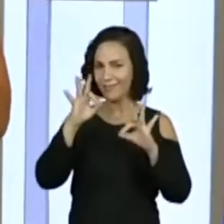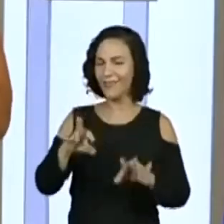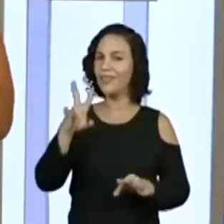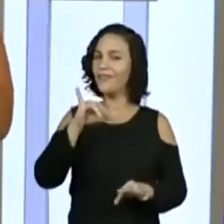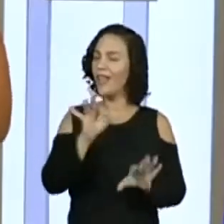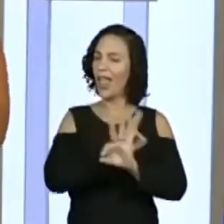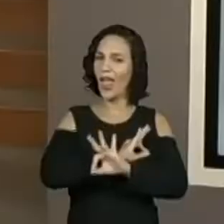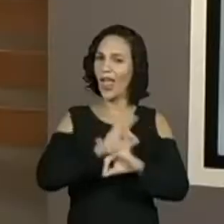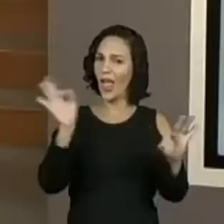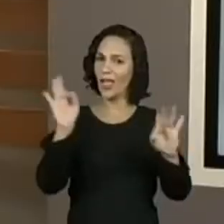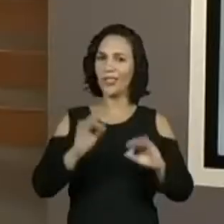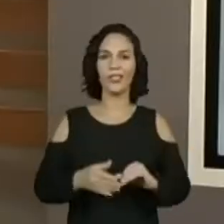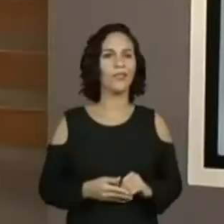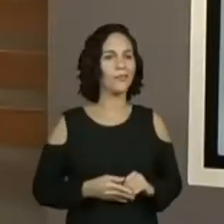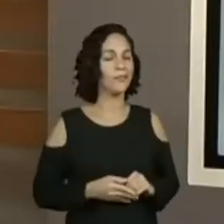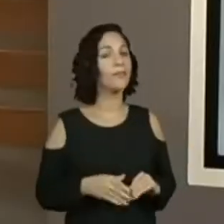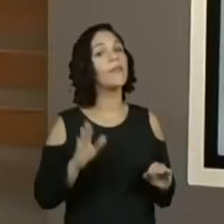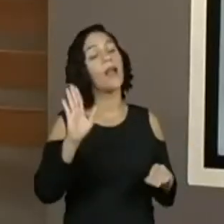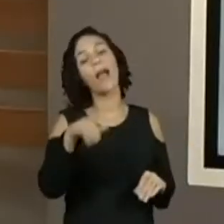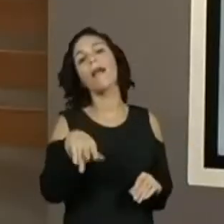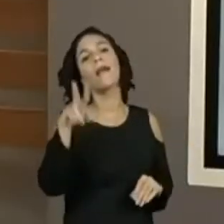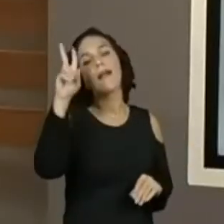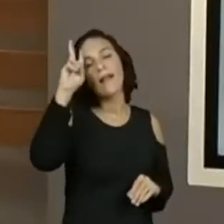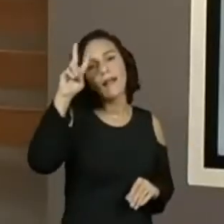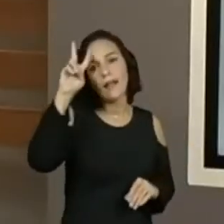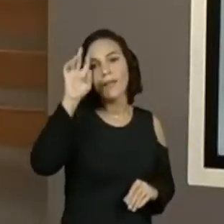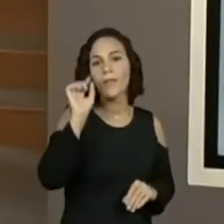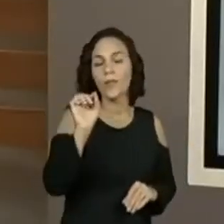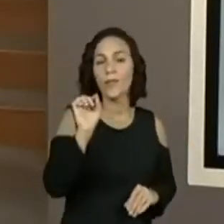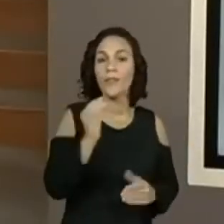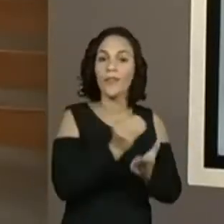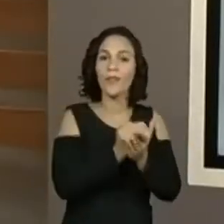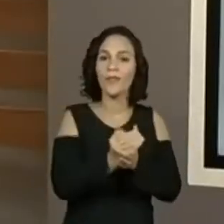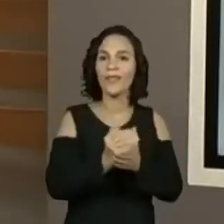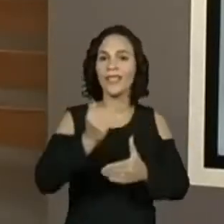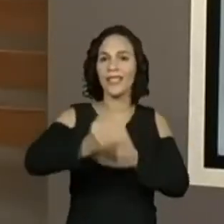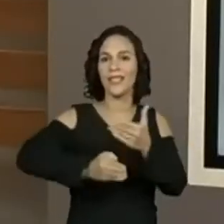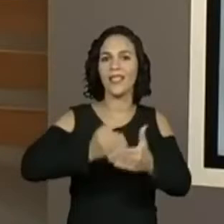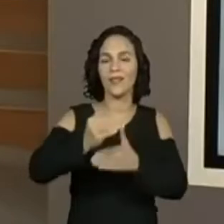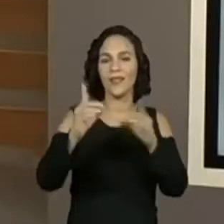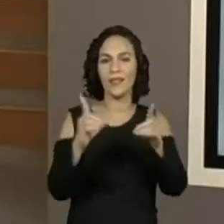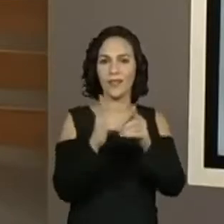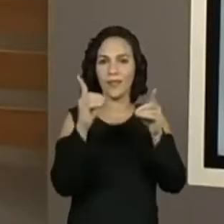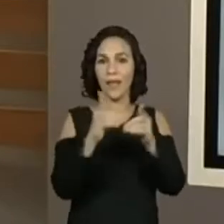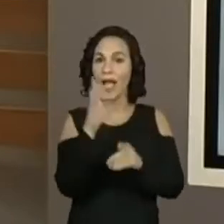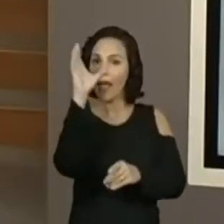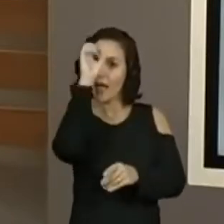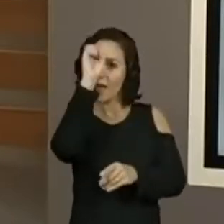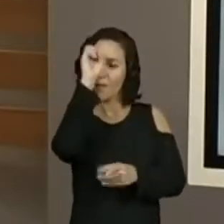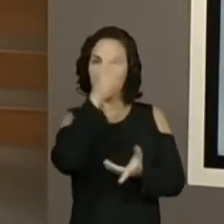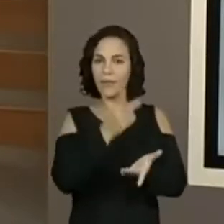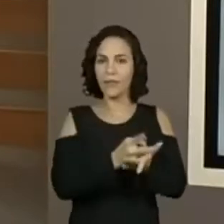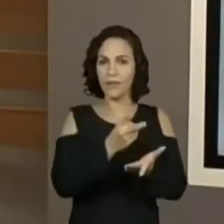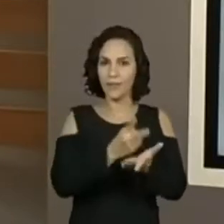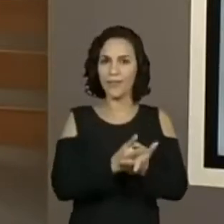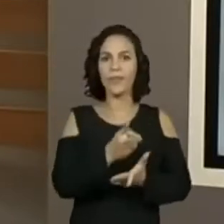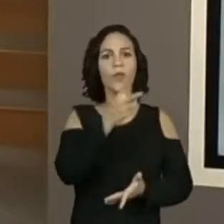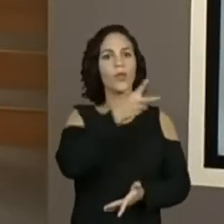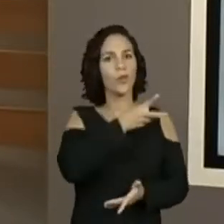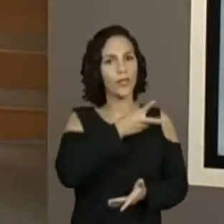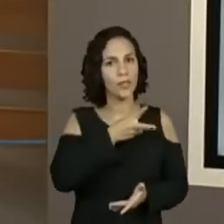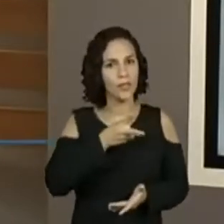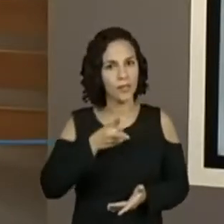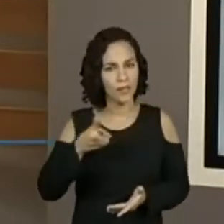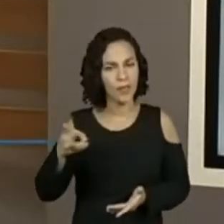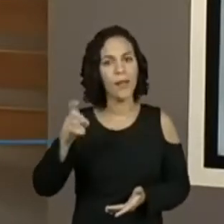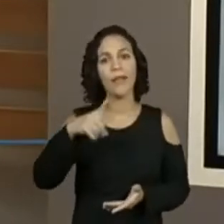muito gostoso. E lembra, a gente começou uma sequência didática, Aprender Sempre. Nós vamos 2 semanas com essa sequência,